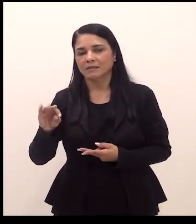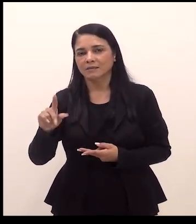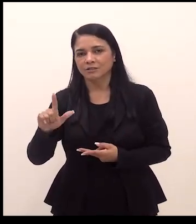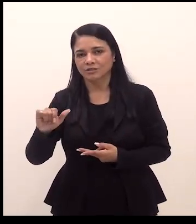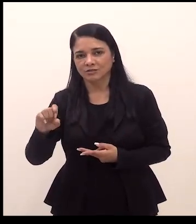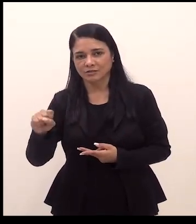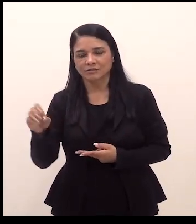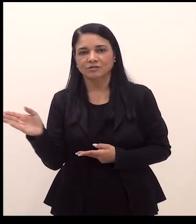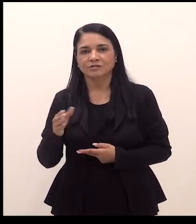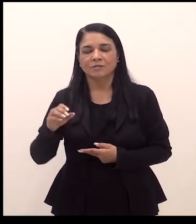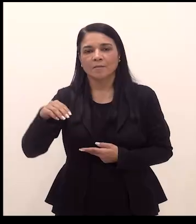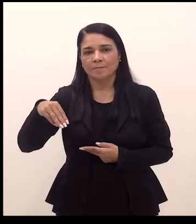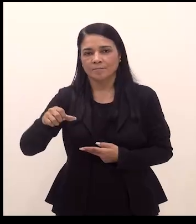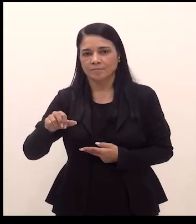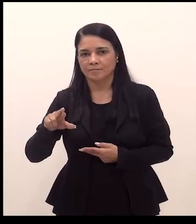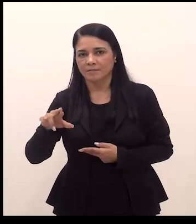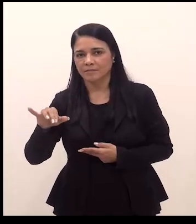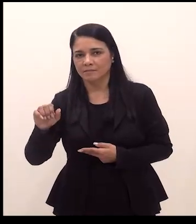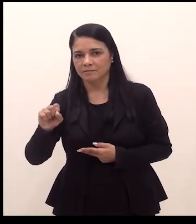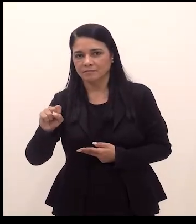Marisa Monte.